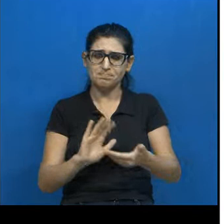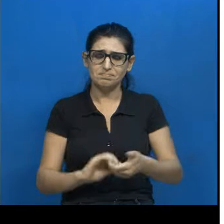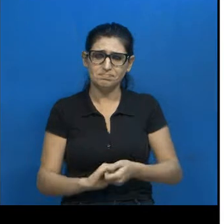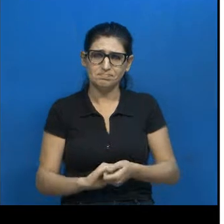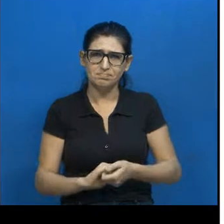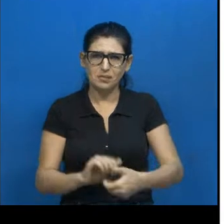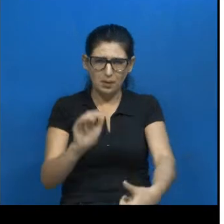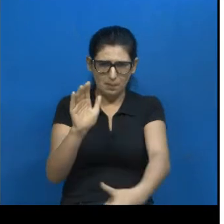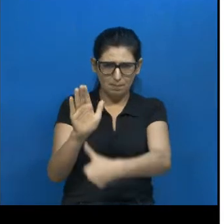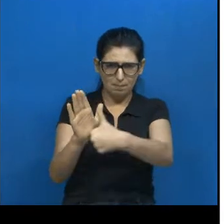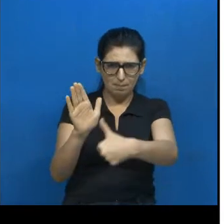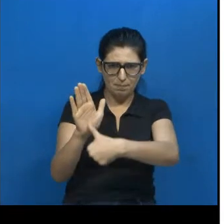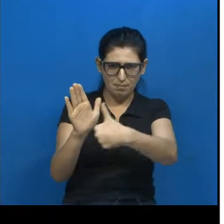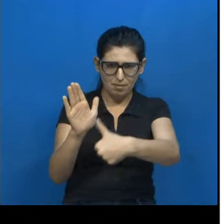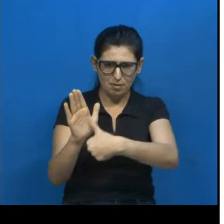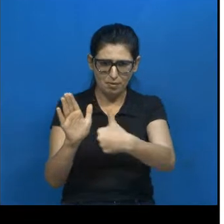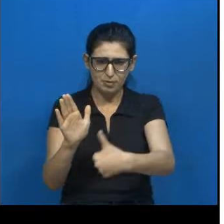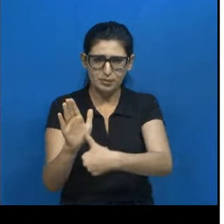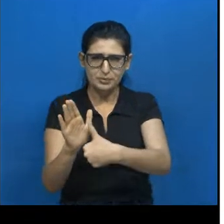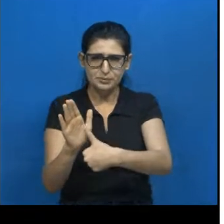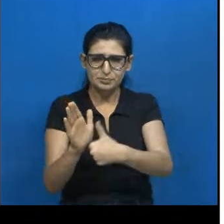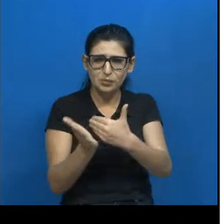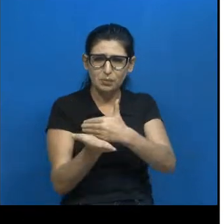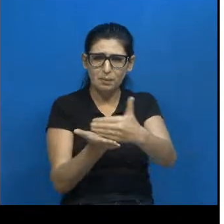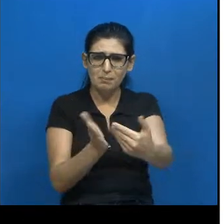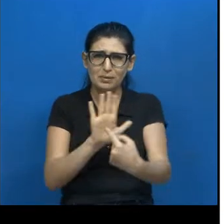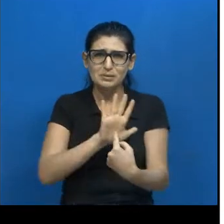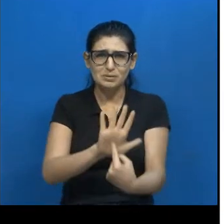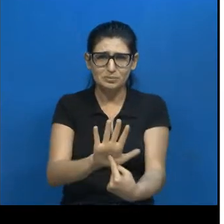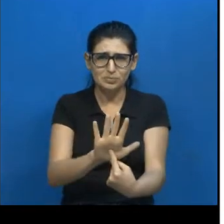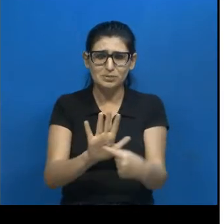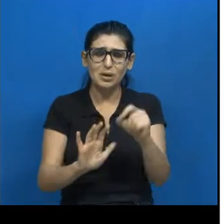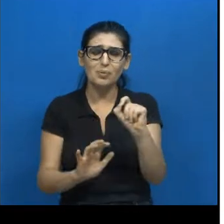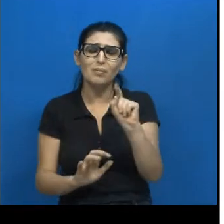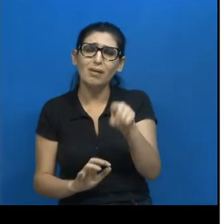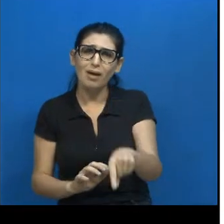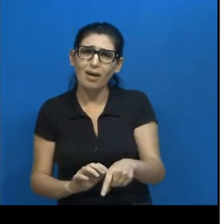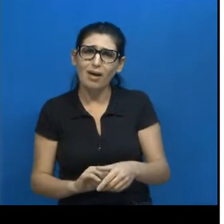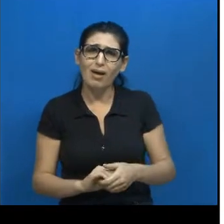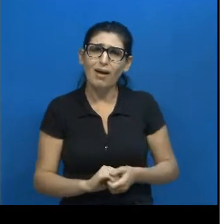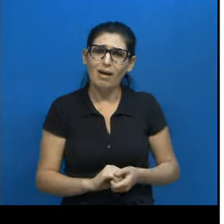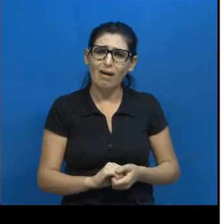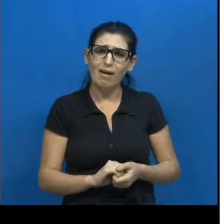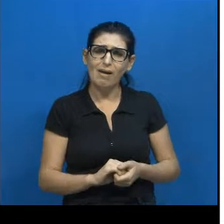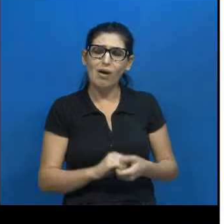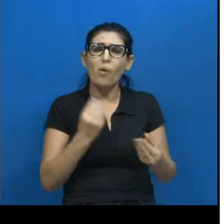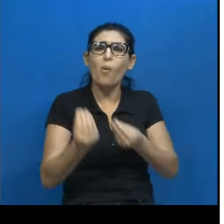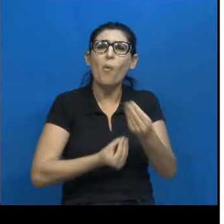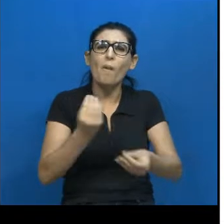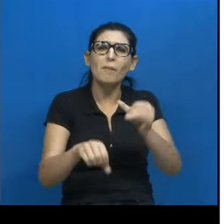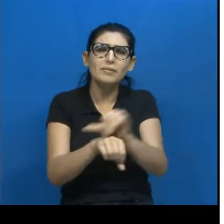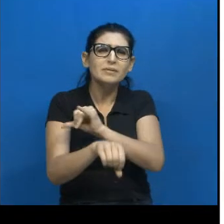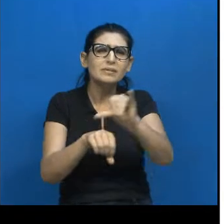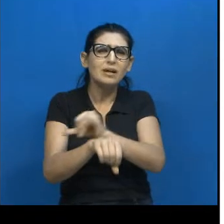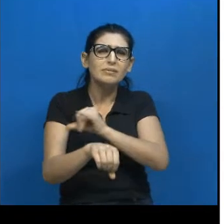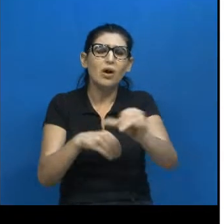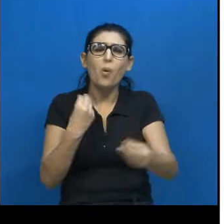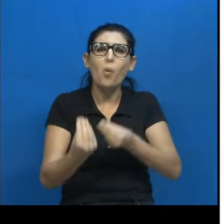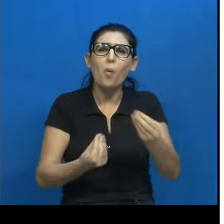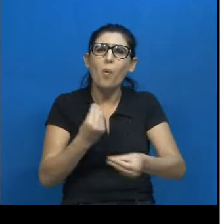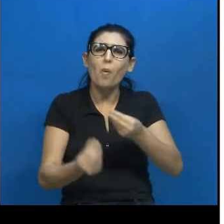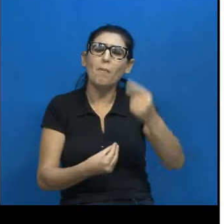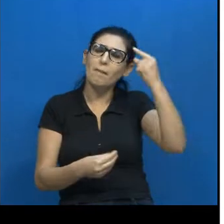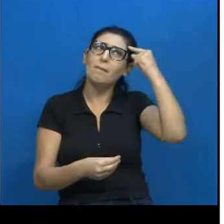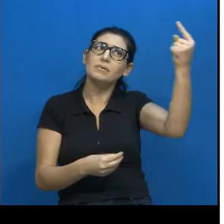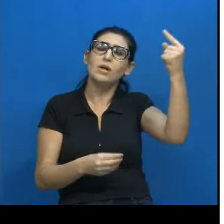Nessa primeira parte aqui, ó, a gente começa já a mostrar para vocês o que é a forma que nós estamos pensando. Hoje,